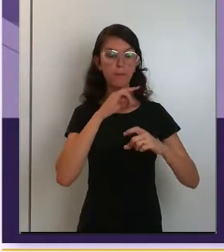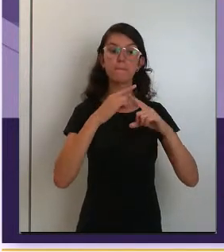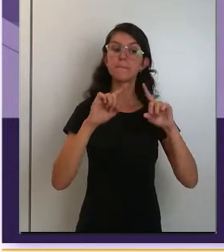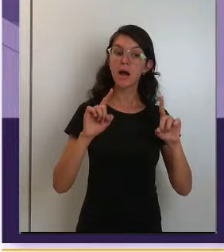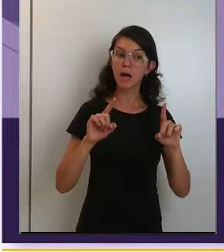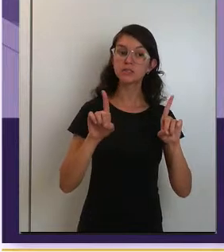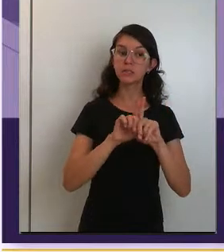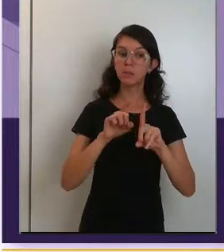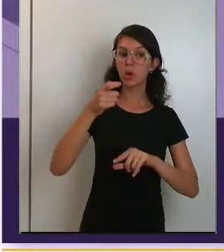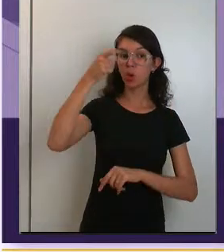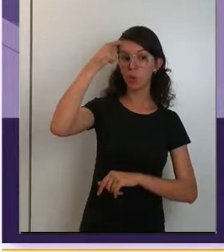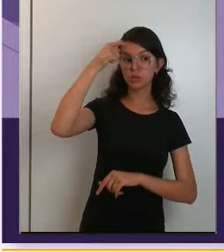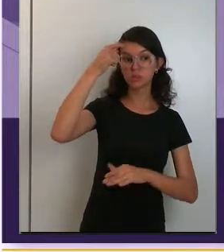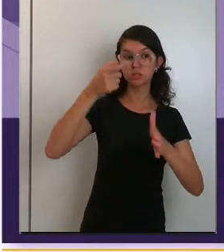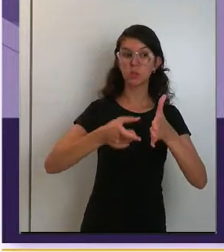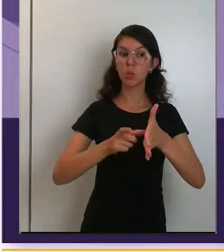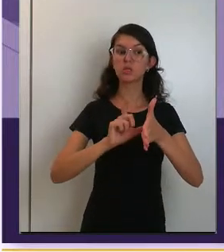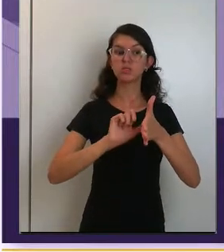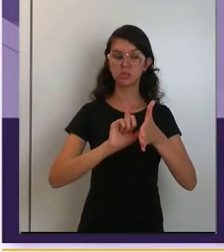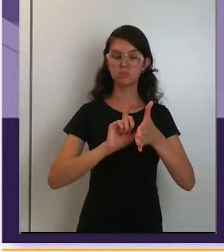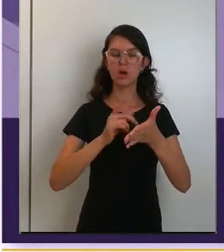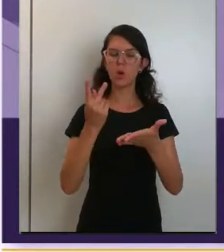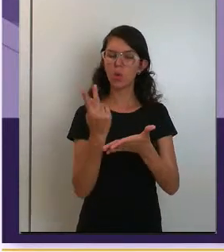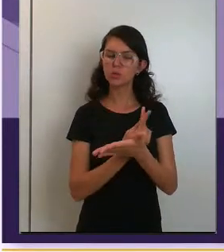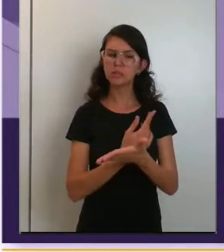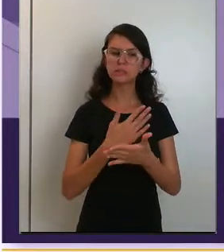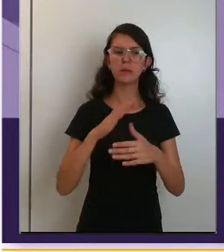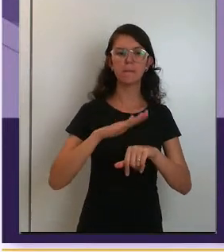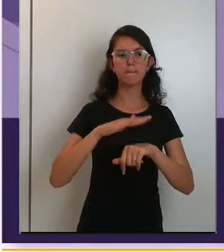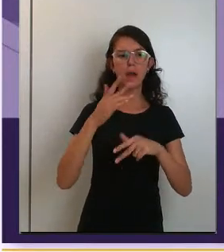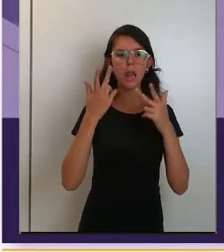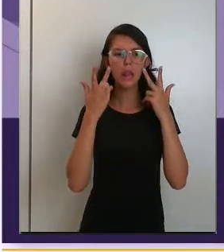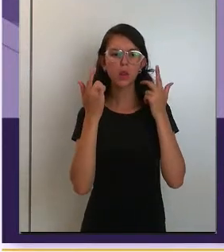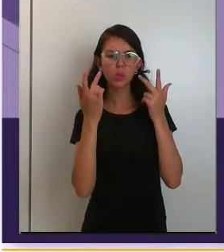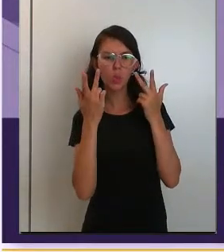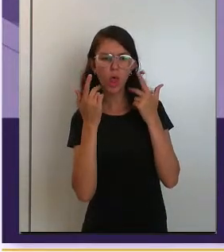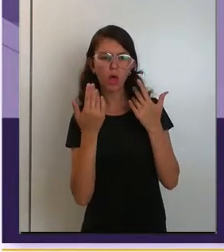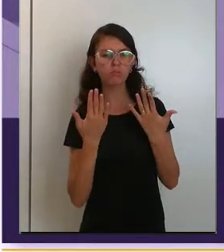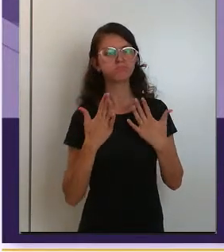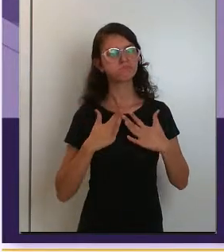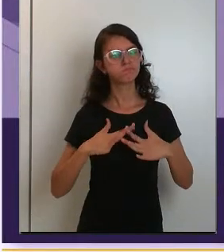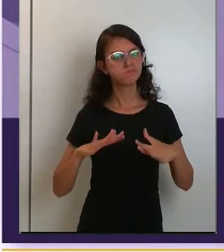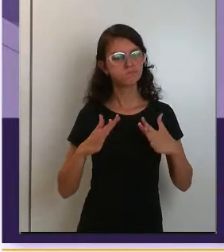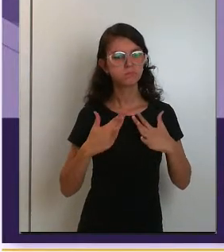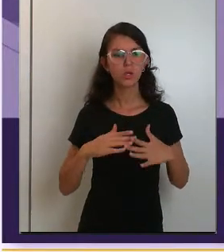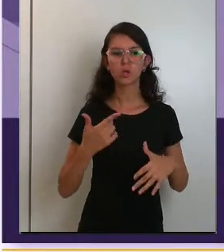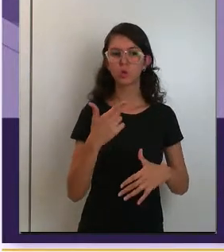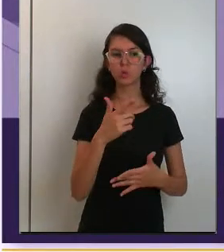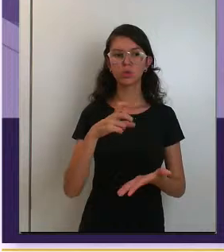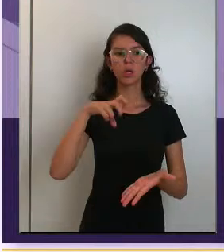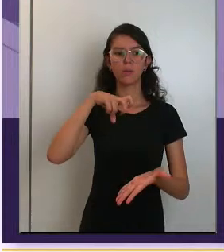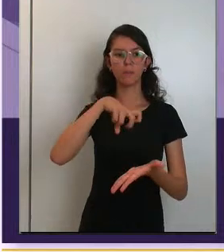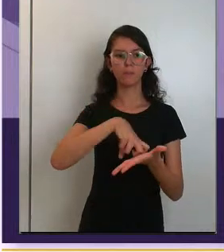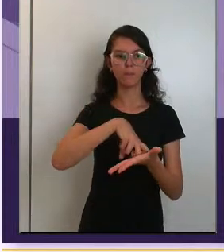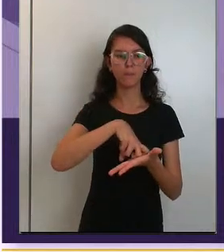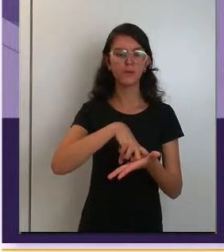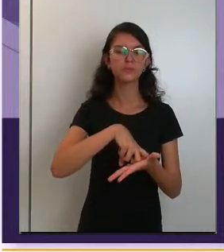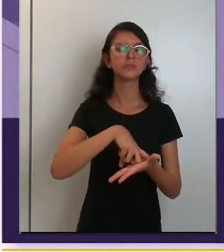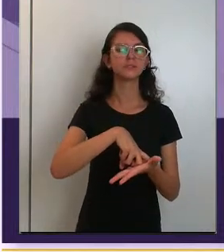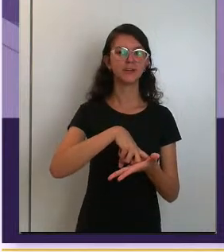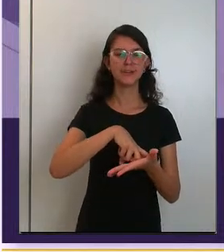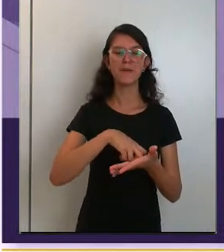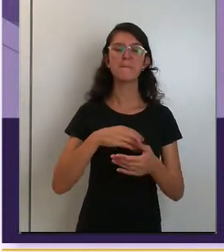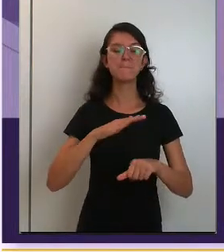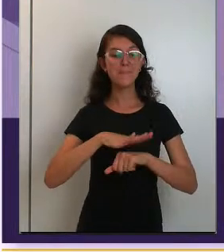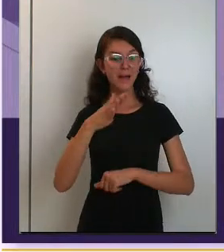conscientização, para que tudo isso ocorra de uma forma mais natural, sem punições, mas de uma forma mais voluntária, com